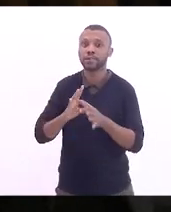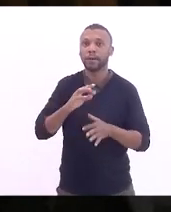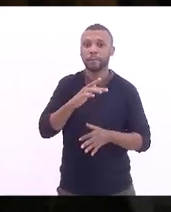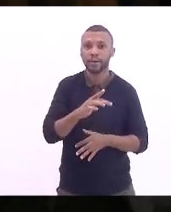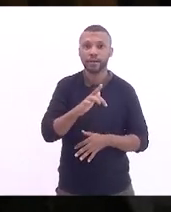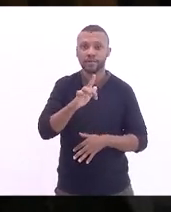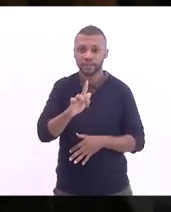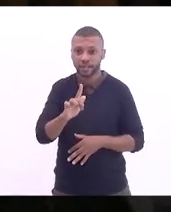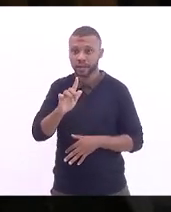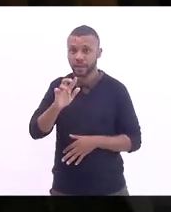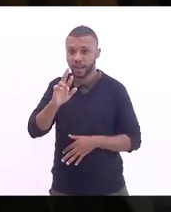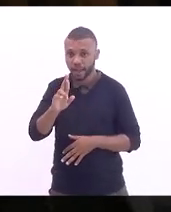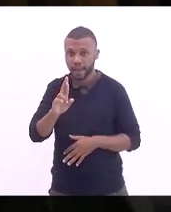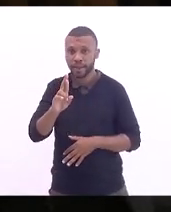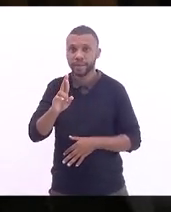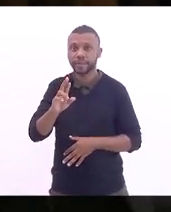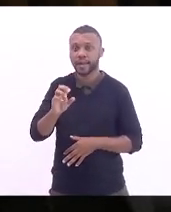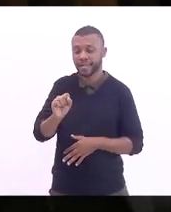da Fazenda Nacional